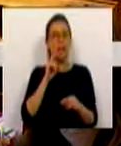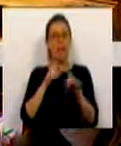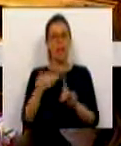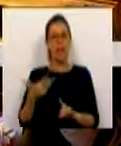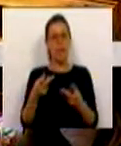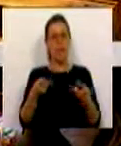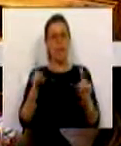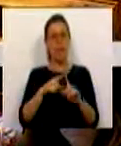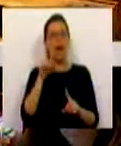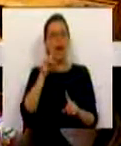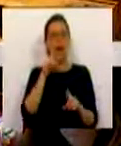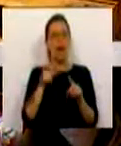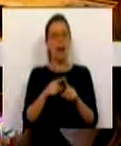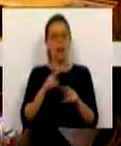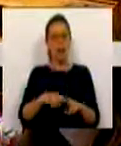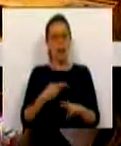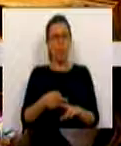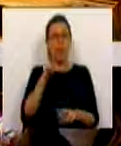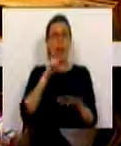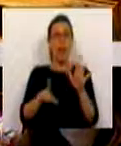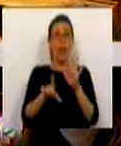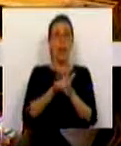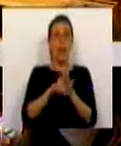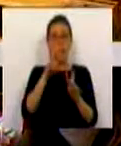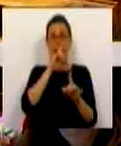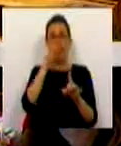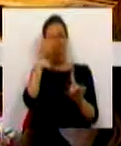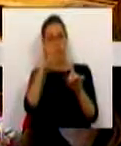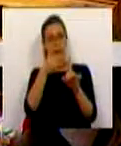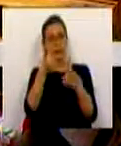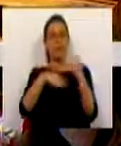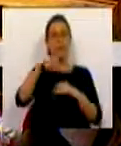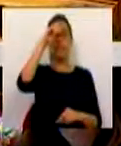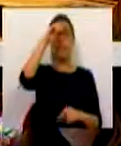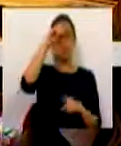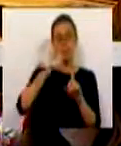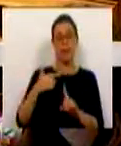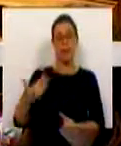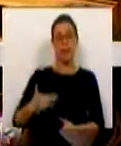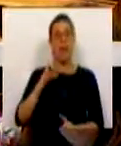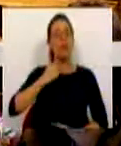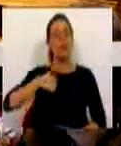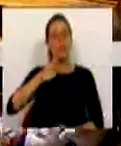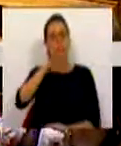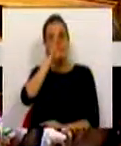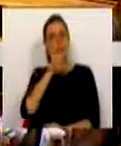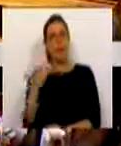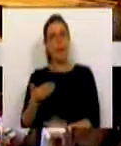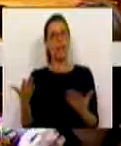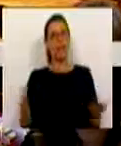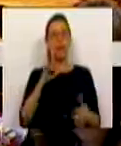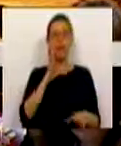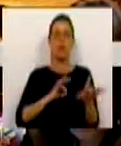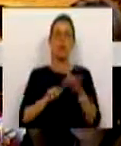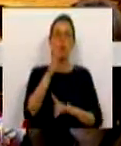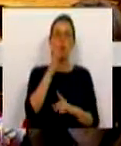dos direitos, liberdades e garantias, com o reforço das garantias legais dos seus destinatários e no respeito pelos direitos fundamentais do Estado de Direito. Senhoras